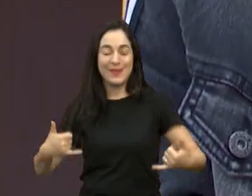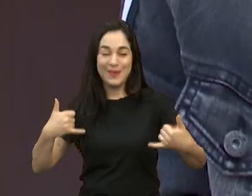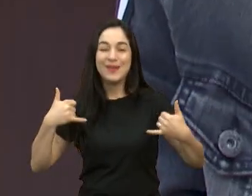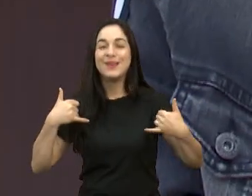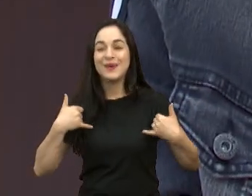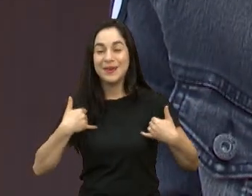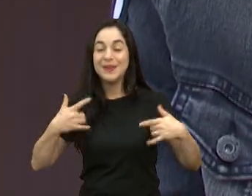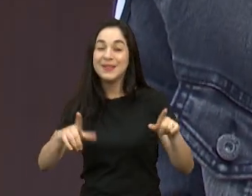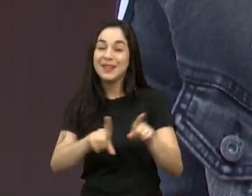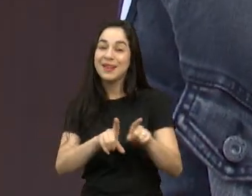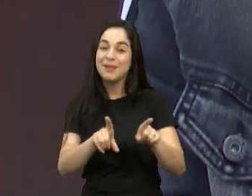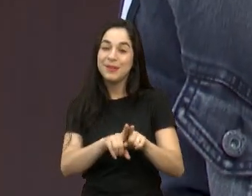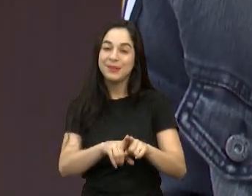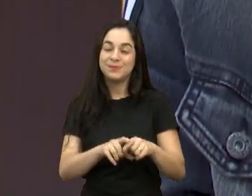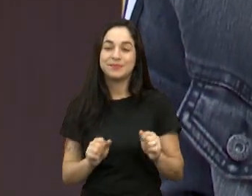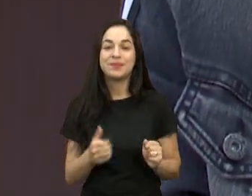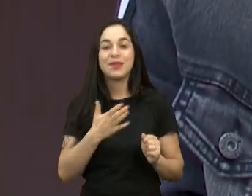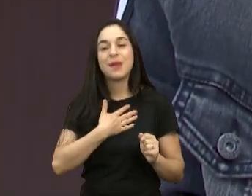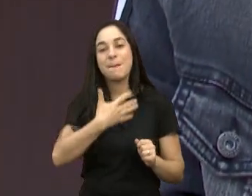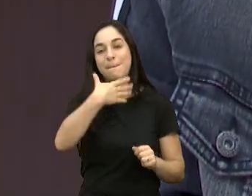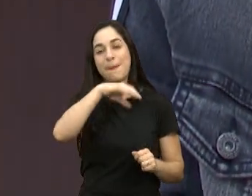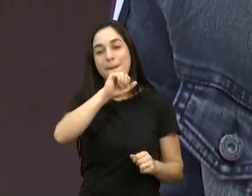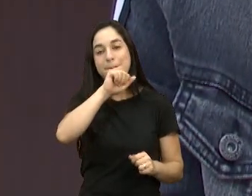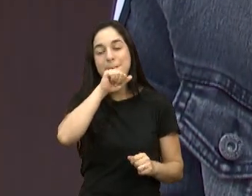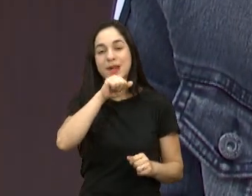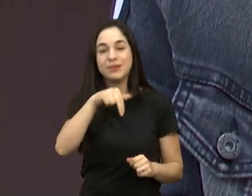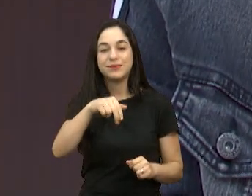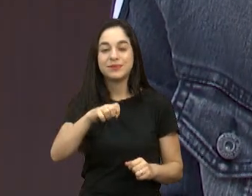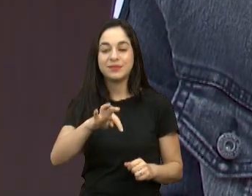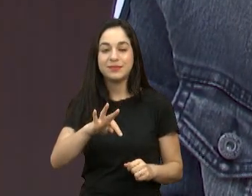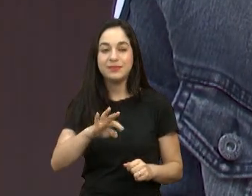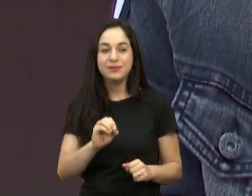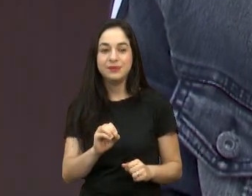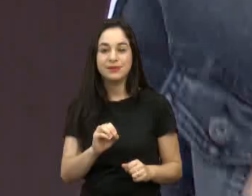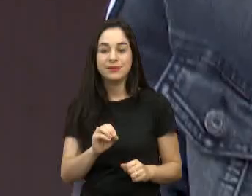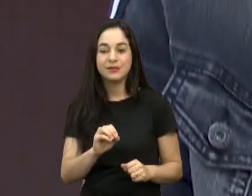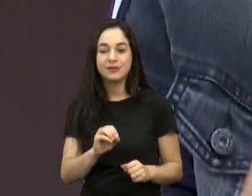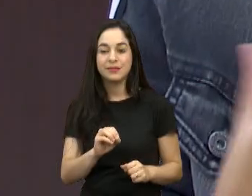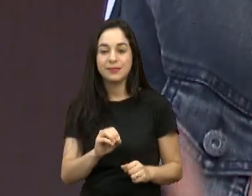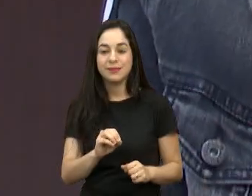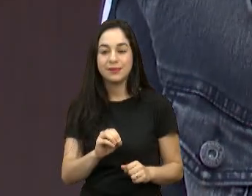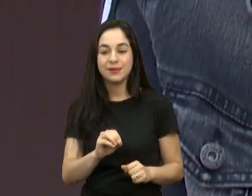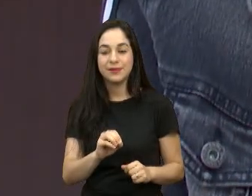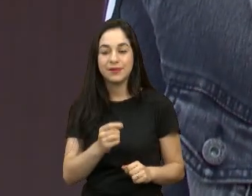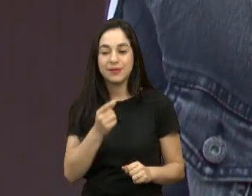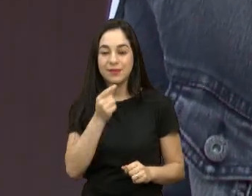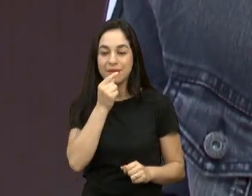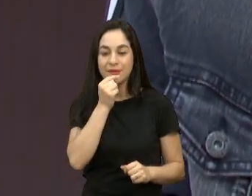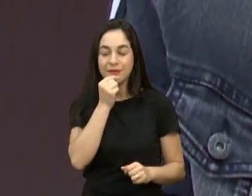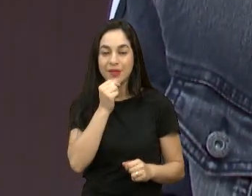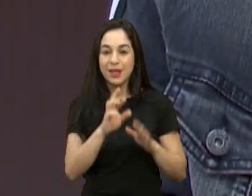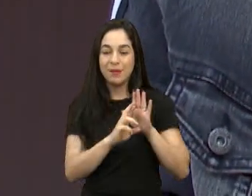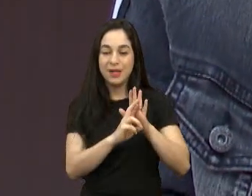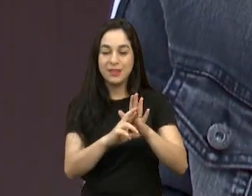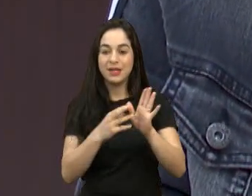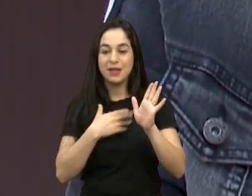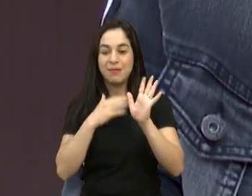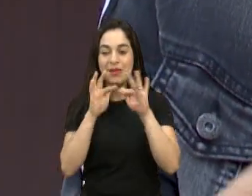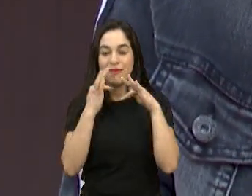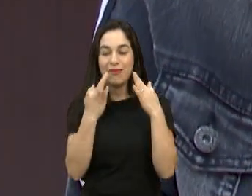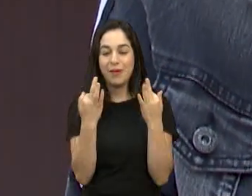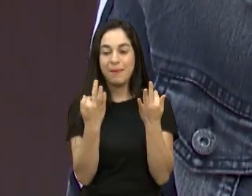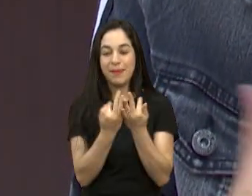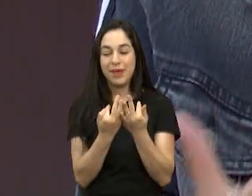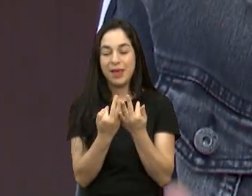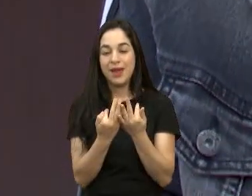E também, né, de receber das mãos do meu pai, Neto, que estar representando a minha família, que a